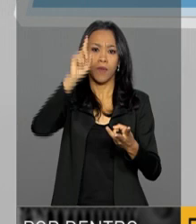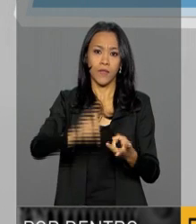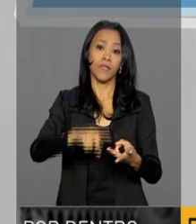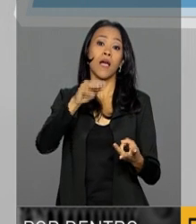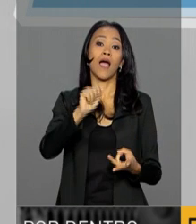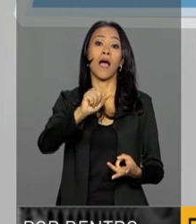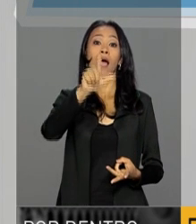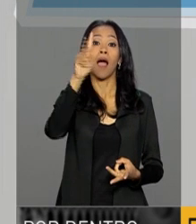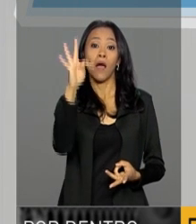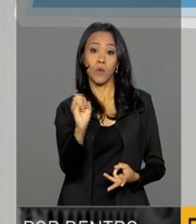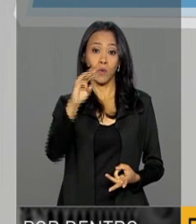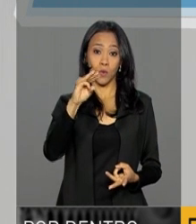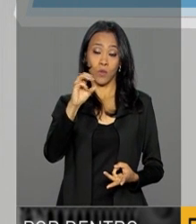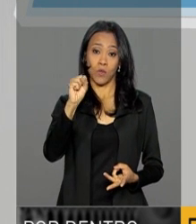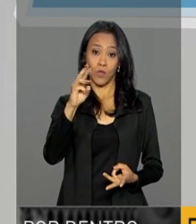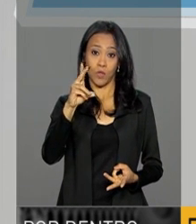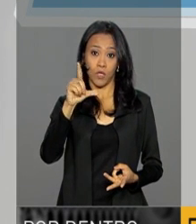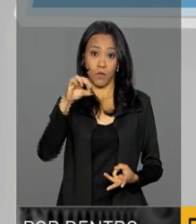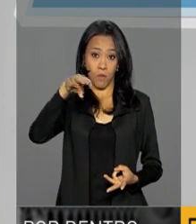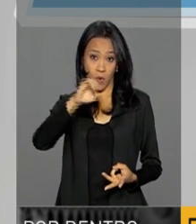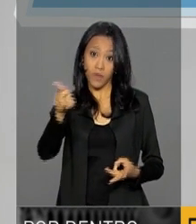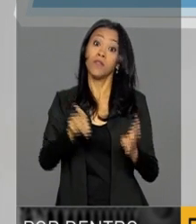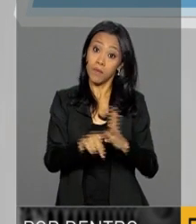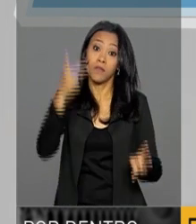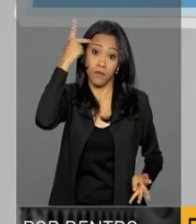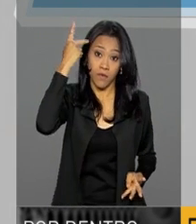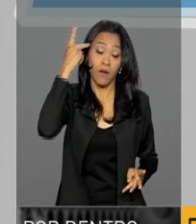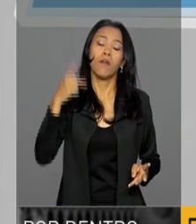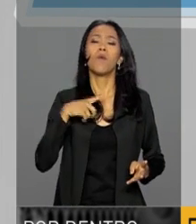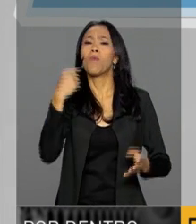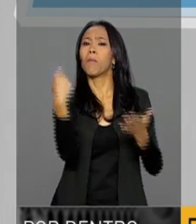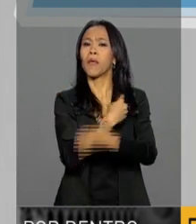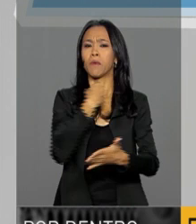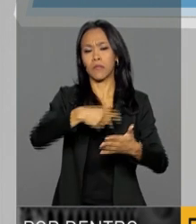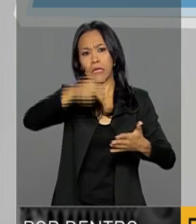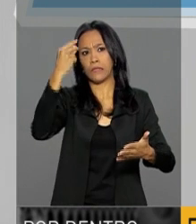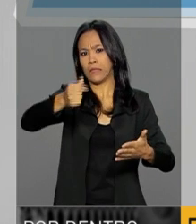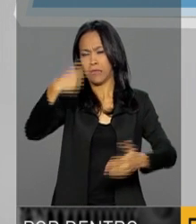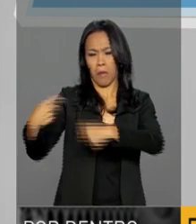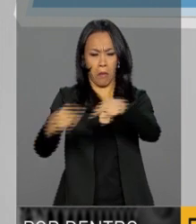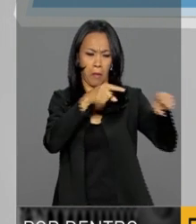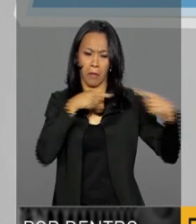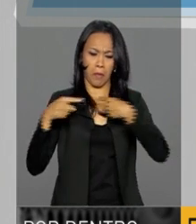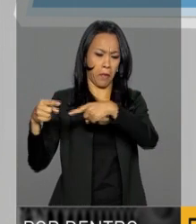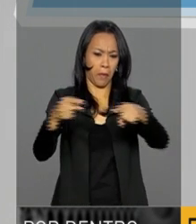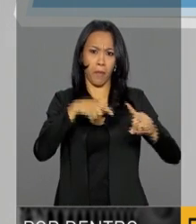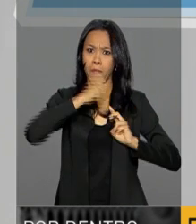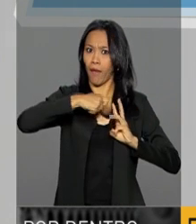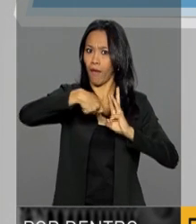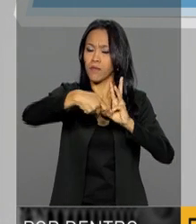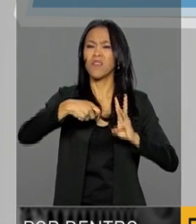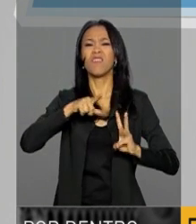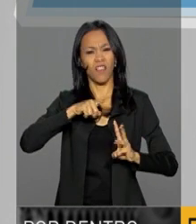em são paulo eu gostaria ministros de começar falando sobre um assunto que está na agenda do país há alguns meses e que traz ainda algumas dúvidas